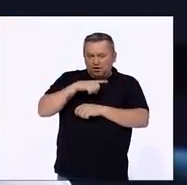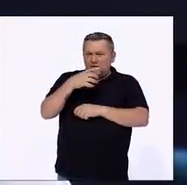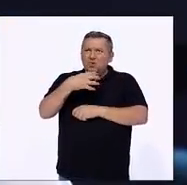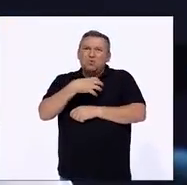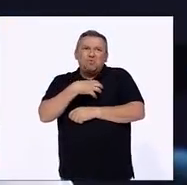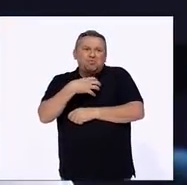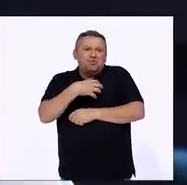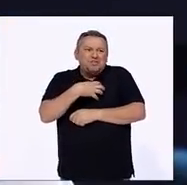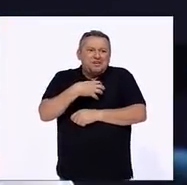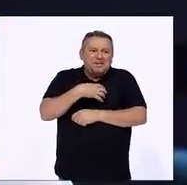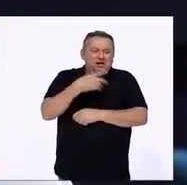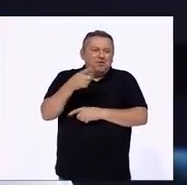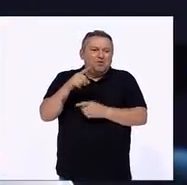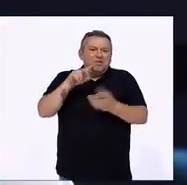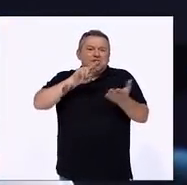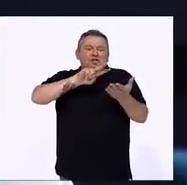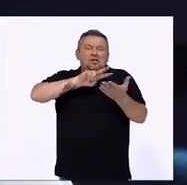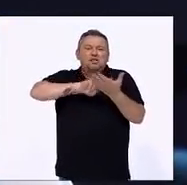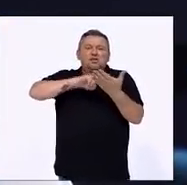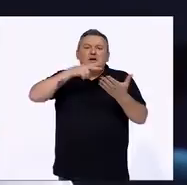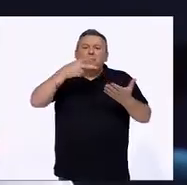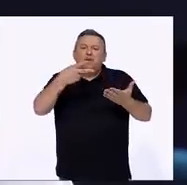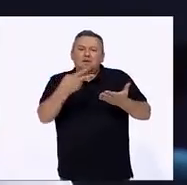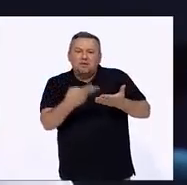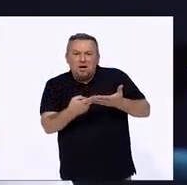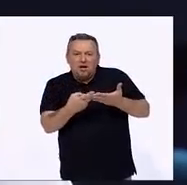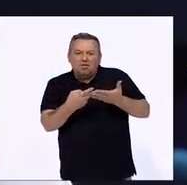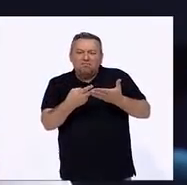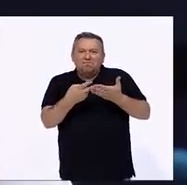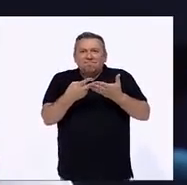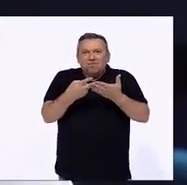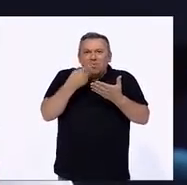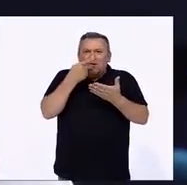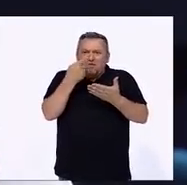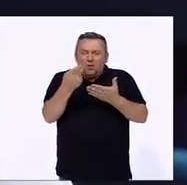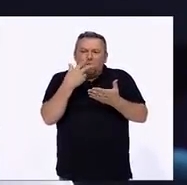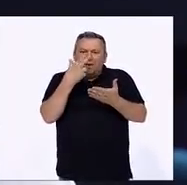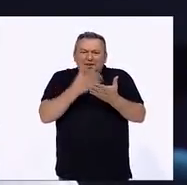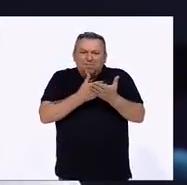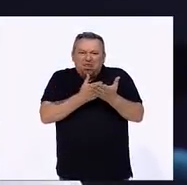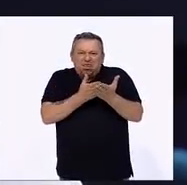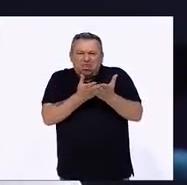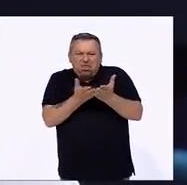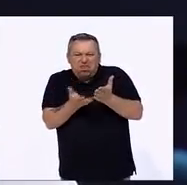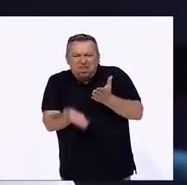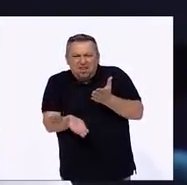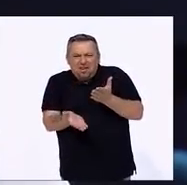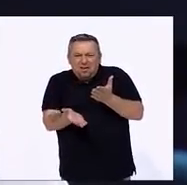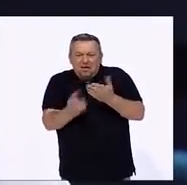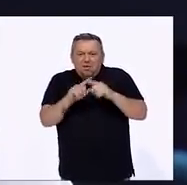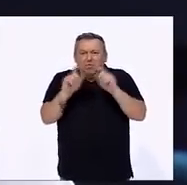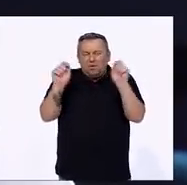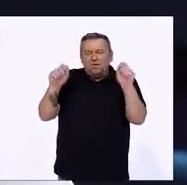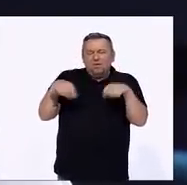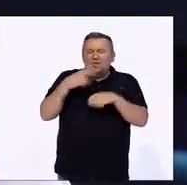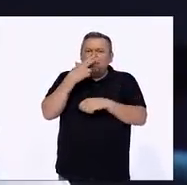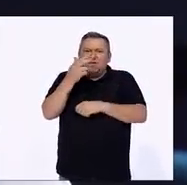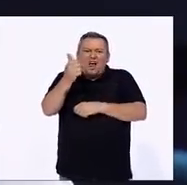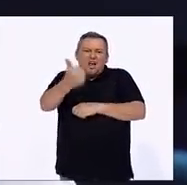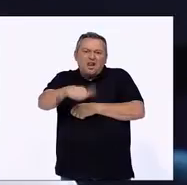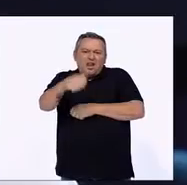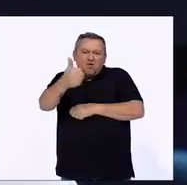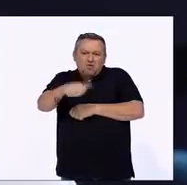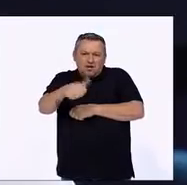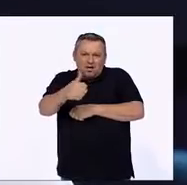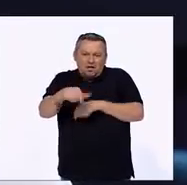maneira de interpretar essa declaração que foi distorcida? Não pode ter sido uma crítica, por exemplo,